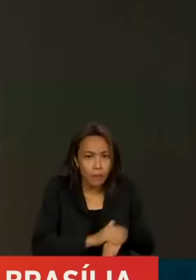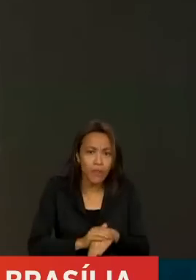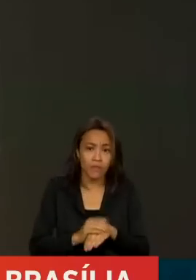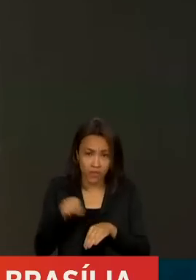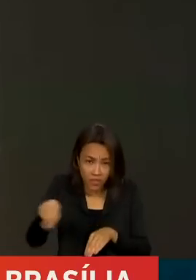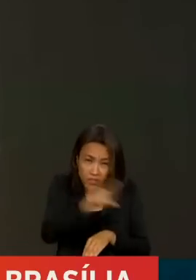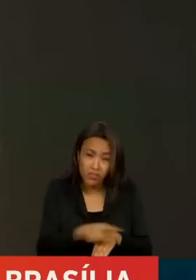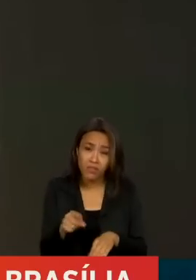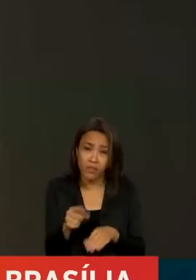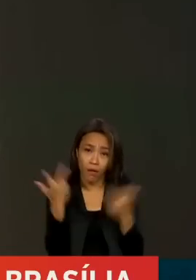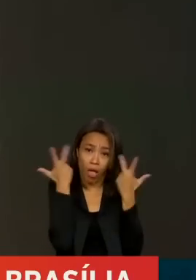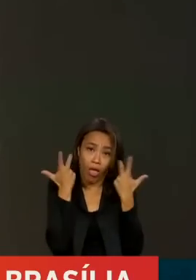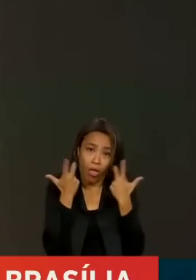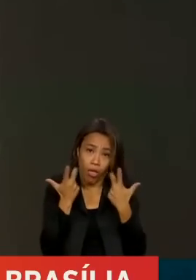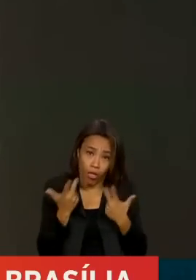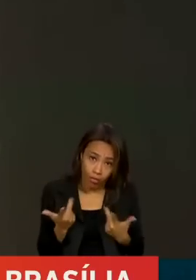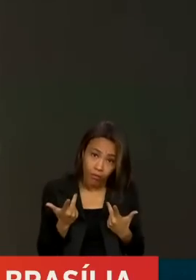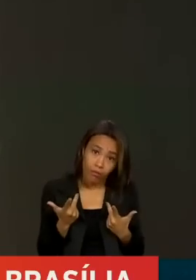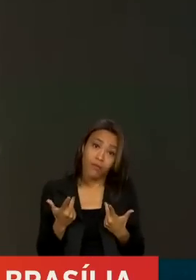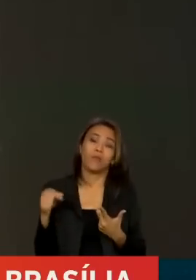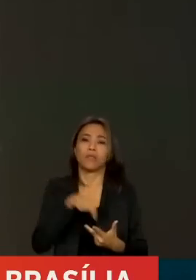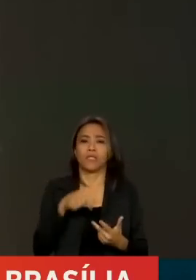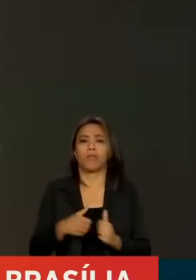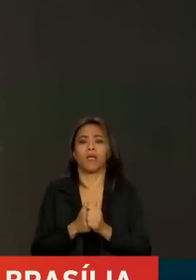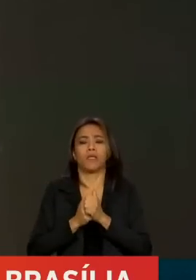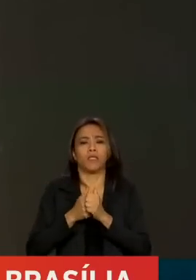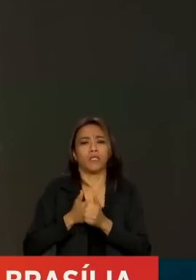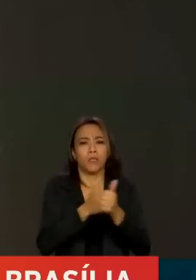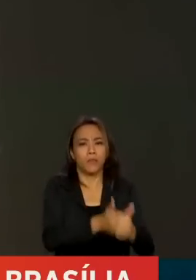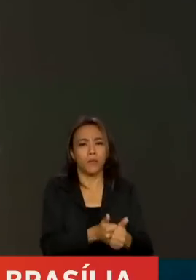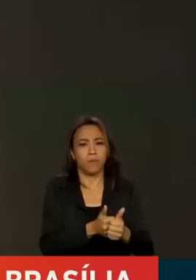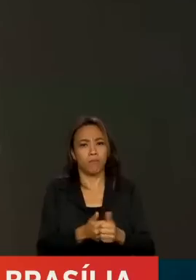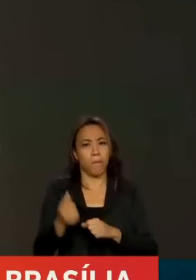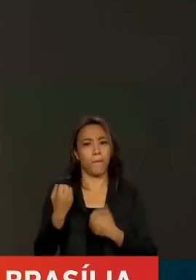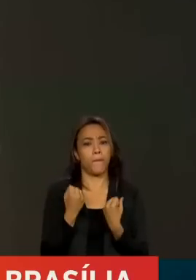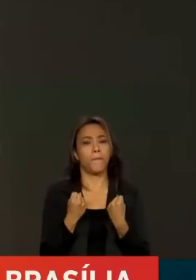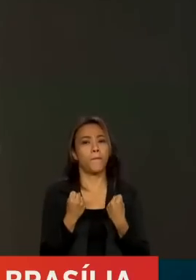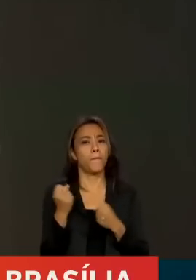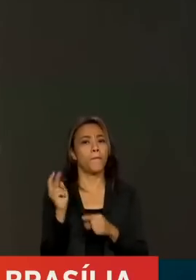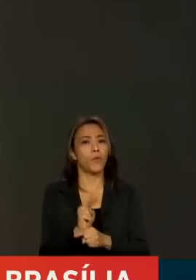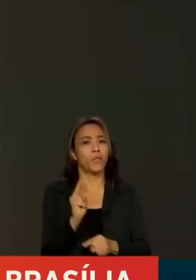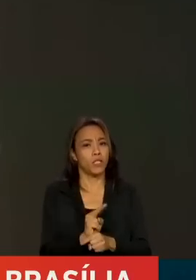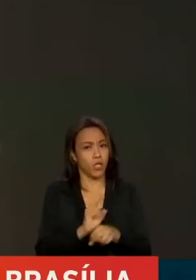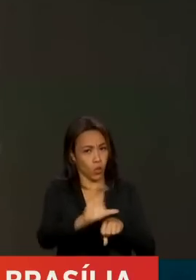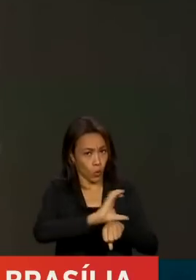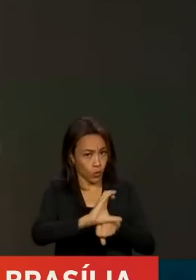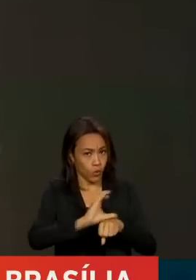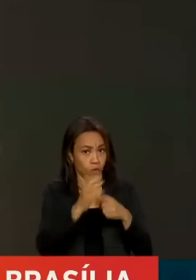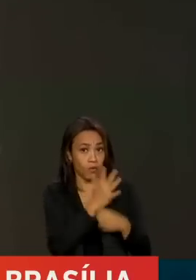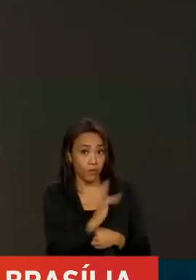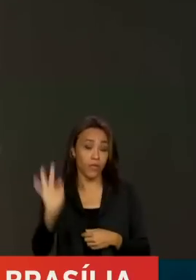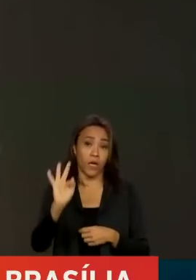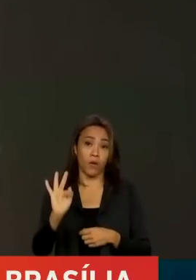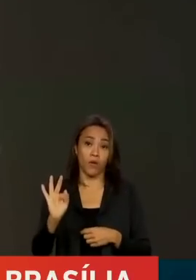intimidaram os órgãos responsáveis pela guarda da Constituição Federal pela guarda da construção federal e pela